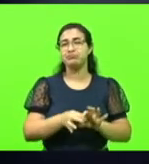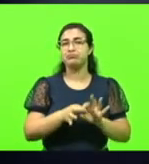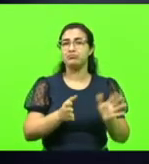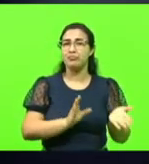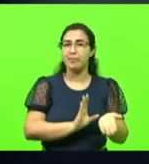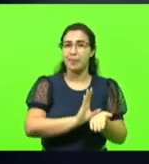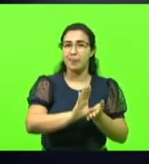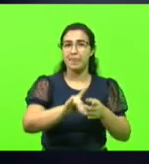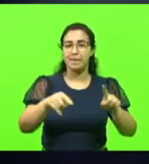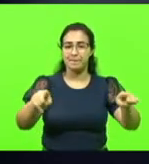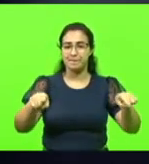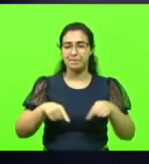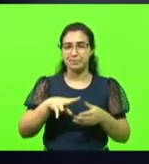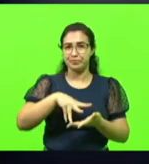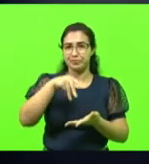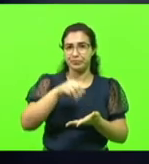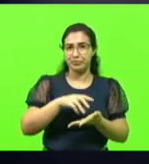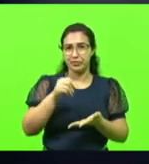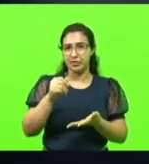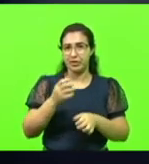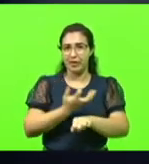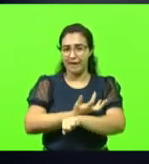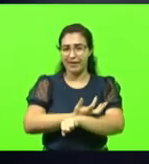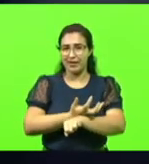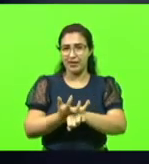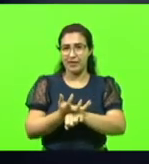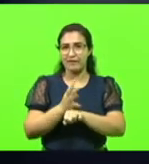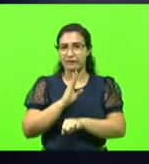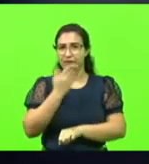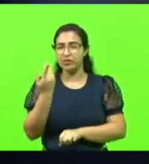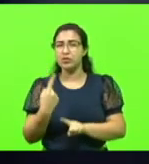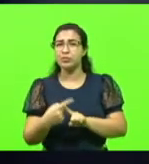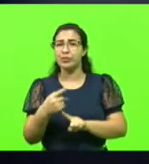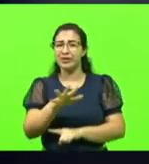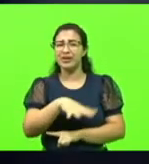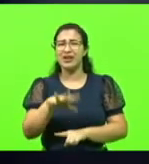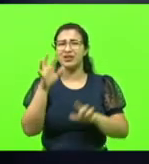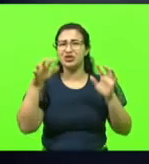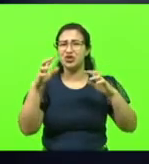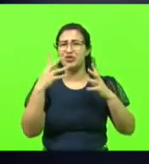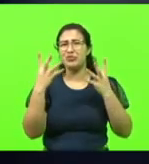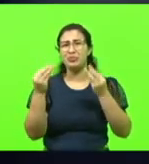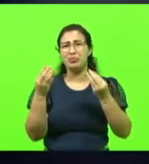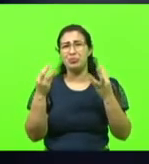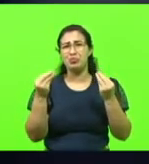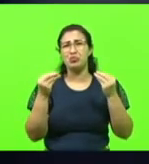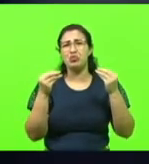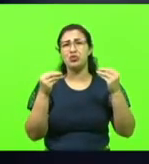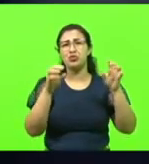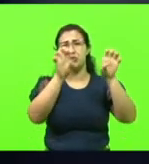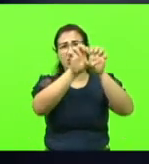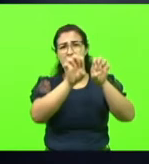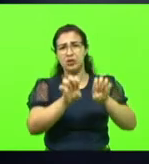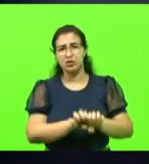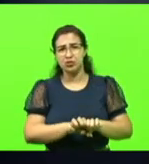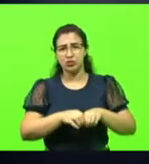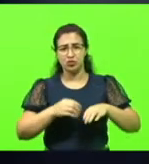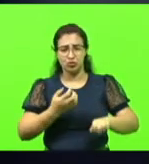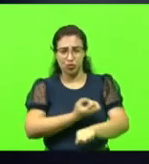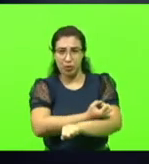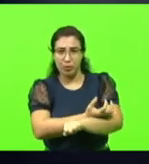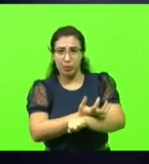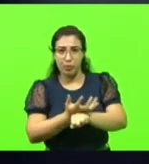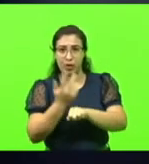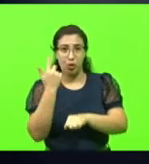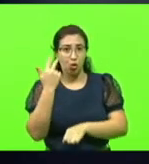de grama sintética, porque a região é fria, chove muito, e a estrutura da grama comum, ela não tem